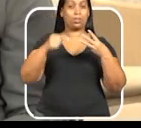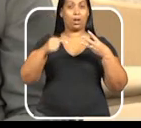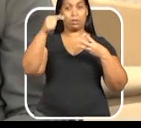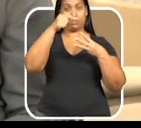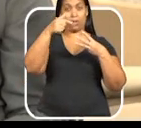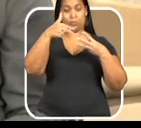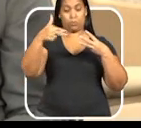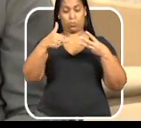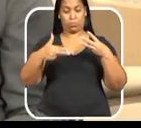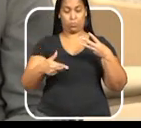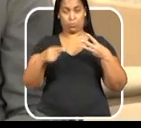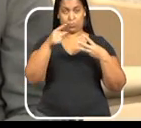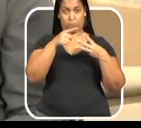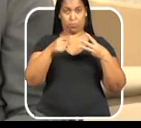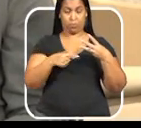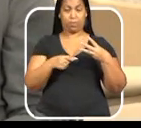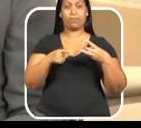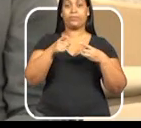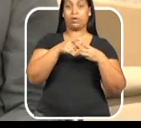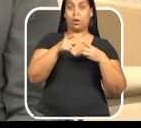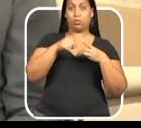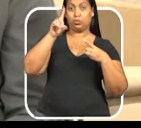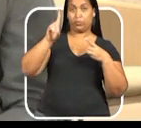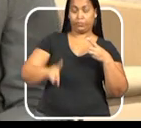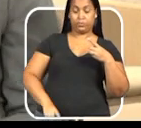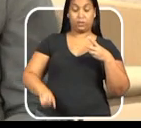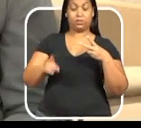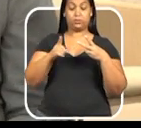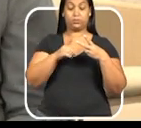atuação, né? O aluno com deficiência,